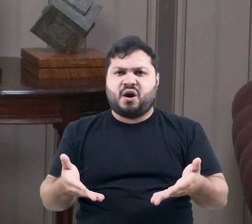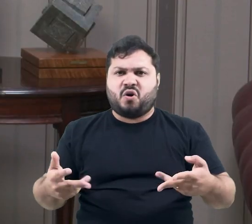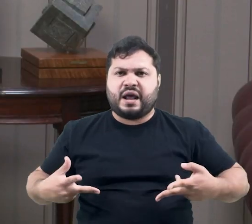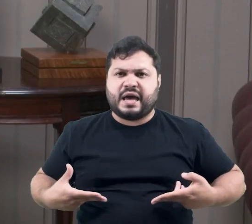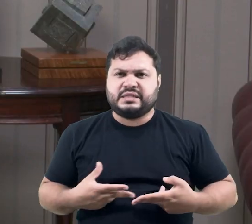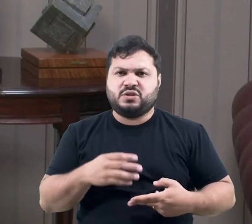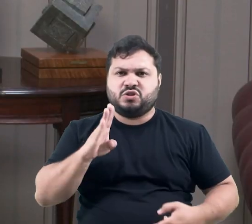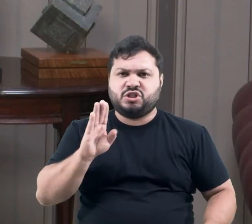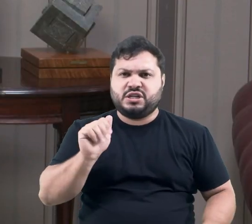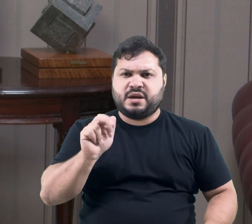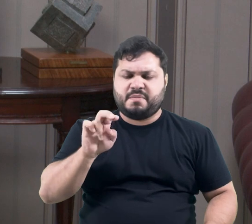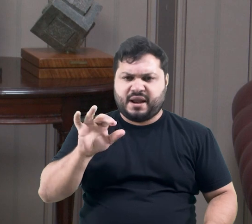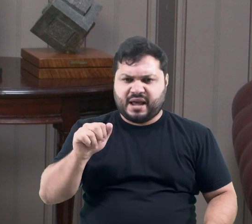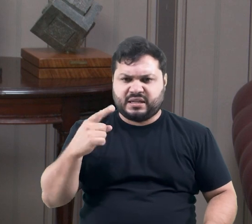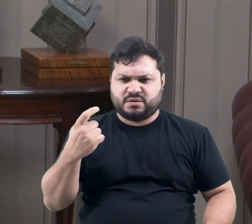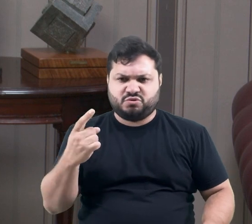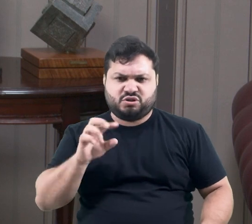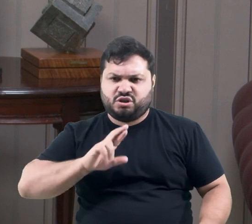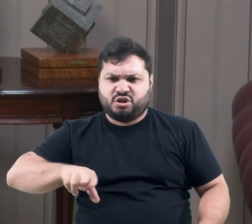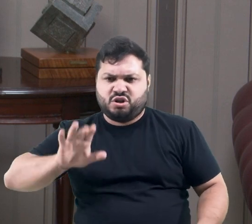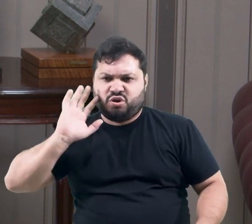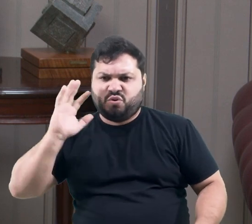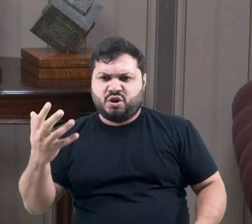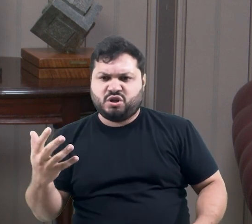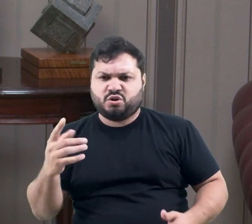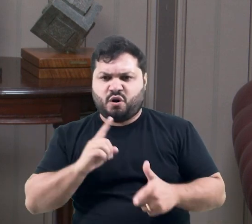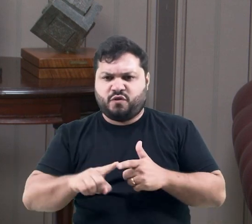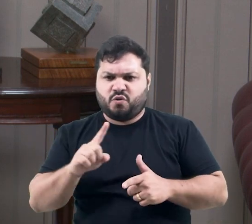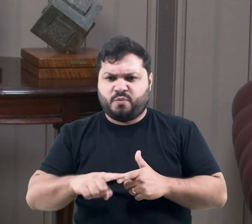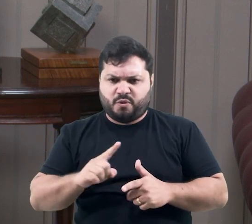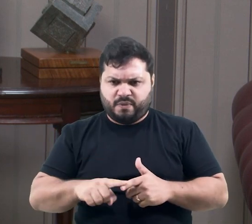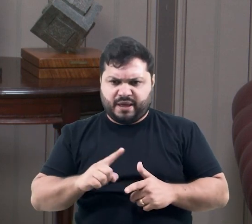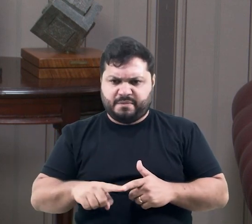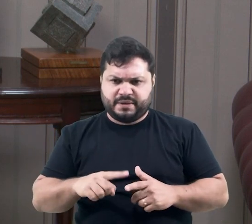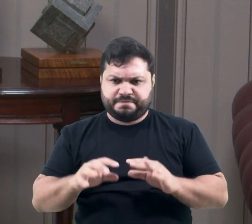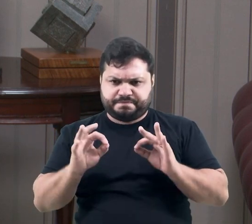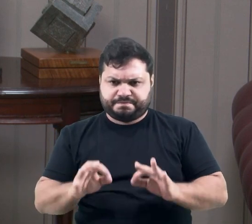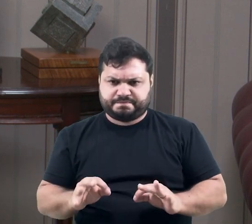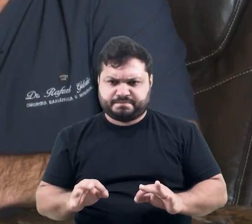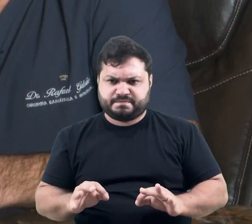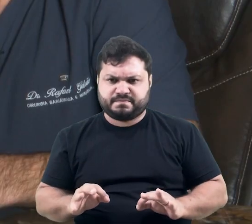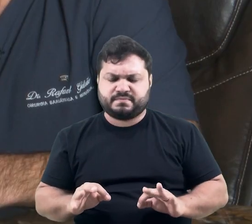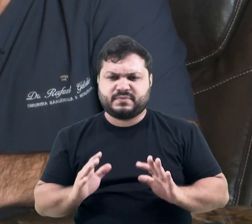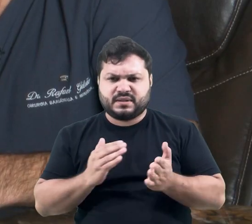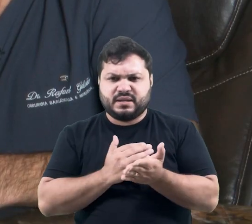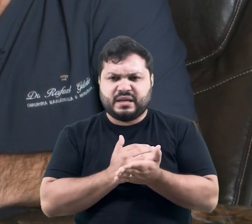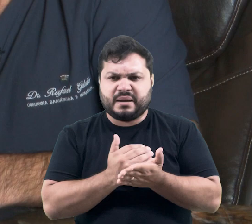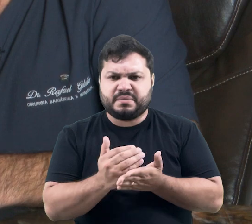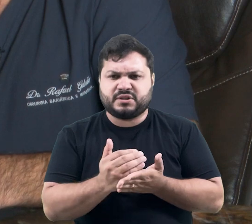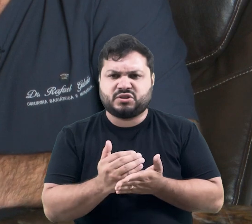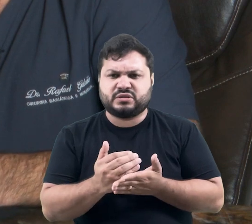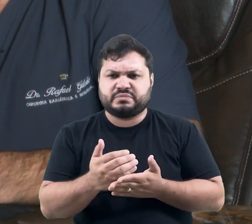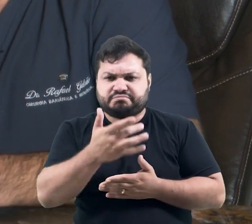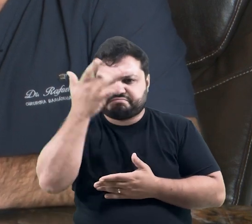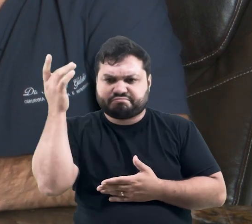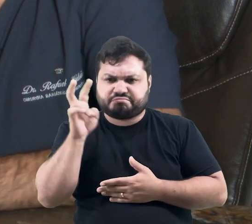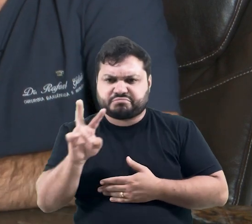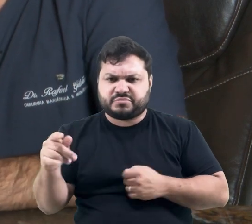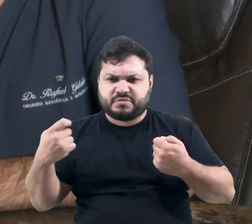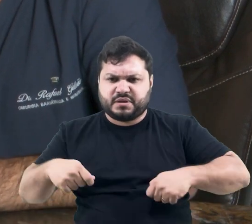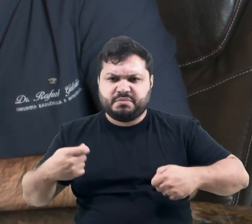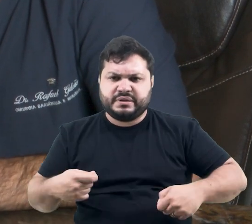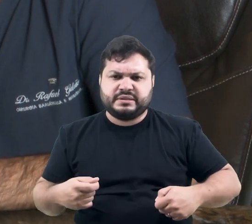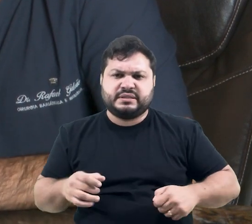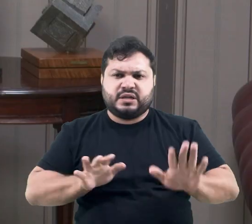a cirurgia bariátrica, por si só, ela não resolve o problema da obesidade, certo? A partir daí, o paciente vai